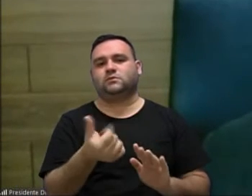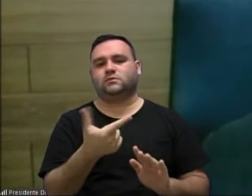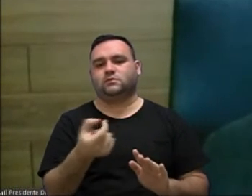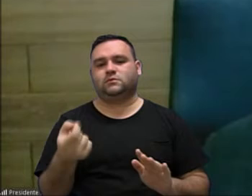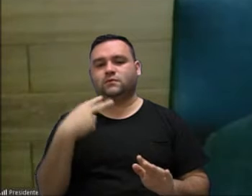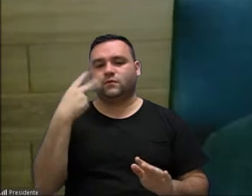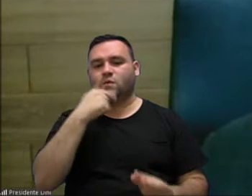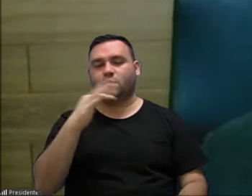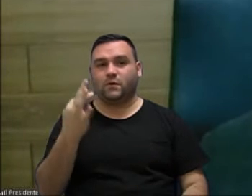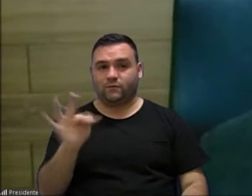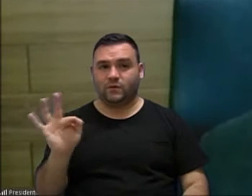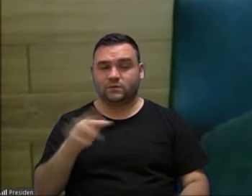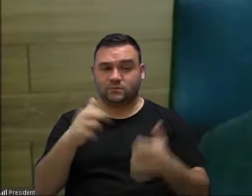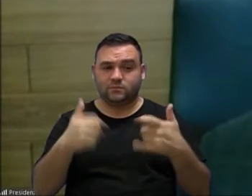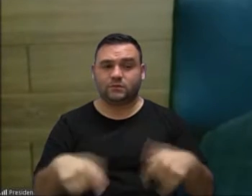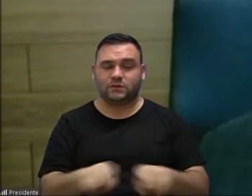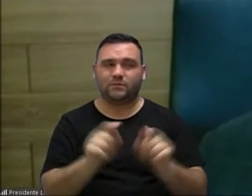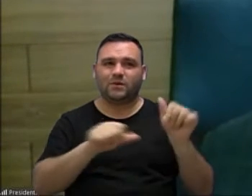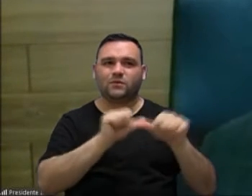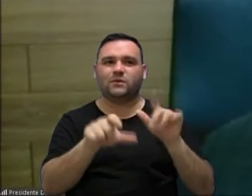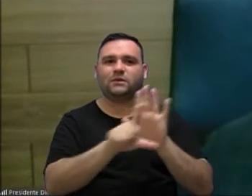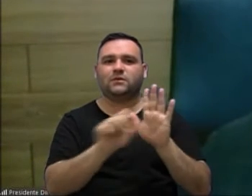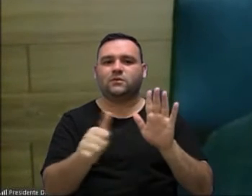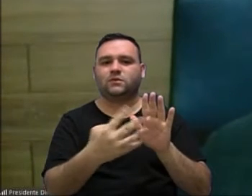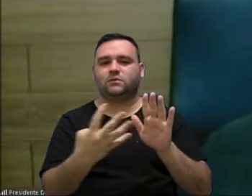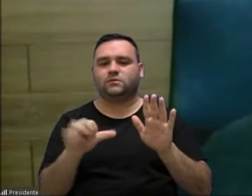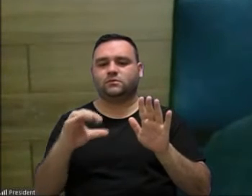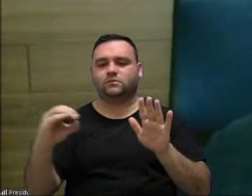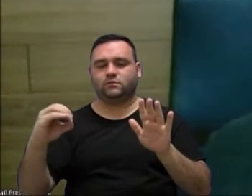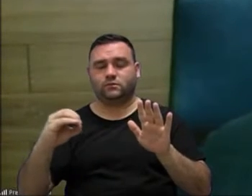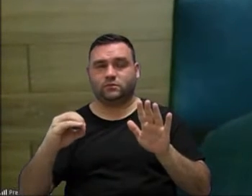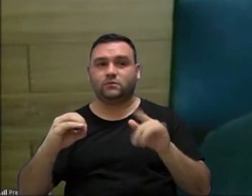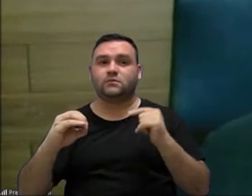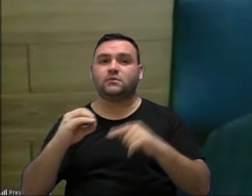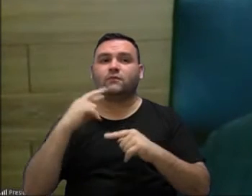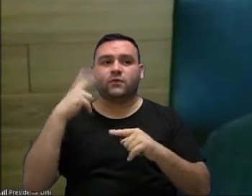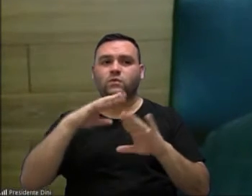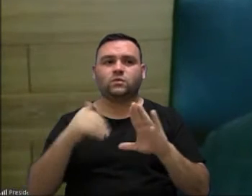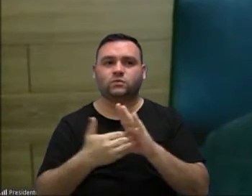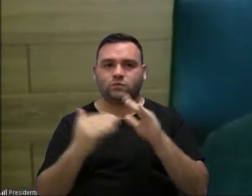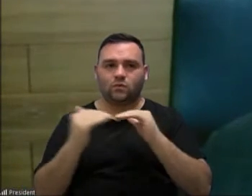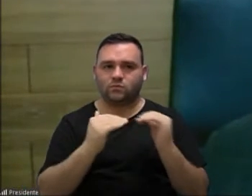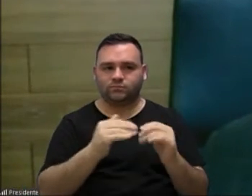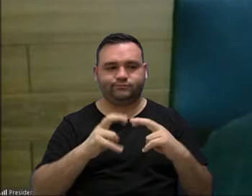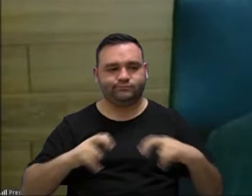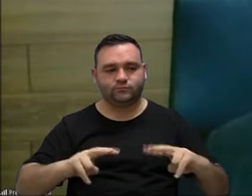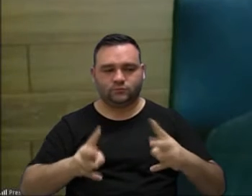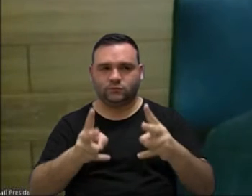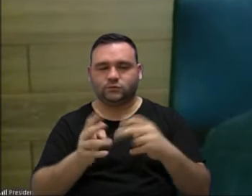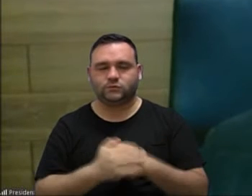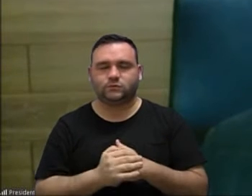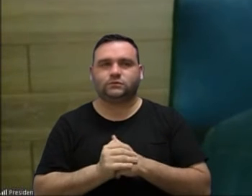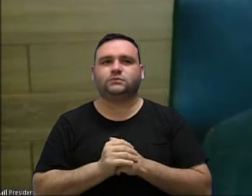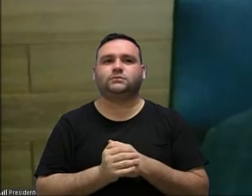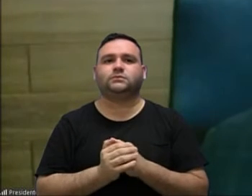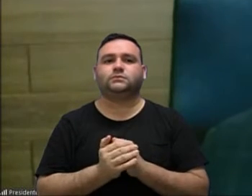2020 do vereador Francisco França dispõe sobre alteração da lei 11 de 490 os vereadores que concordam permanecem como estão